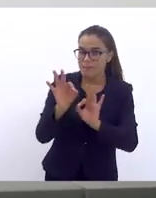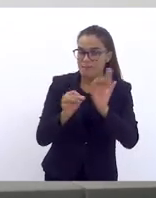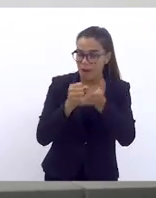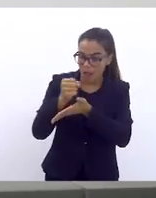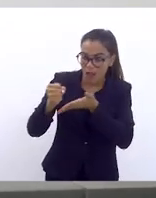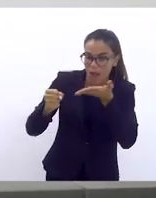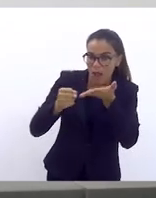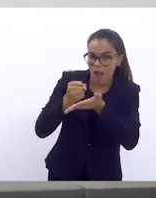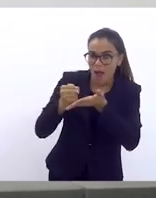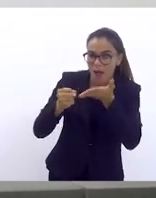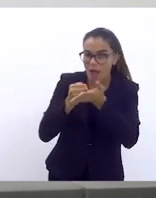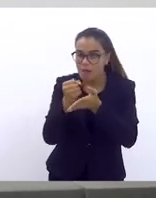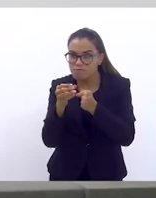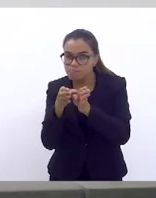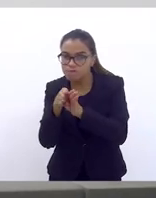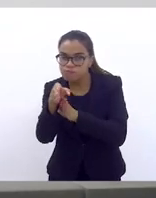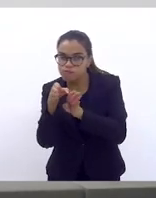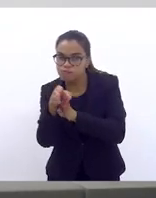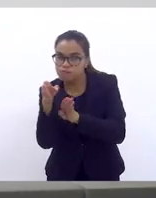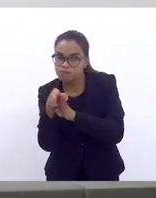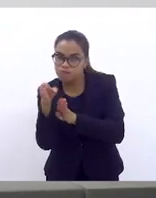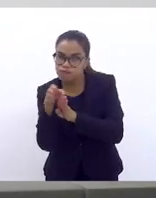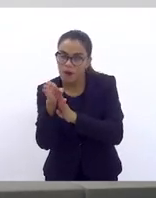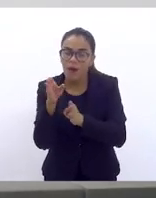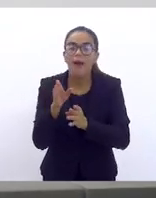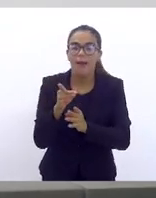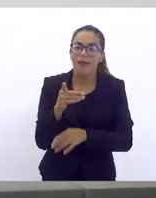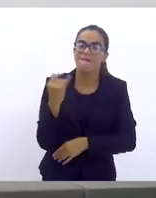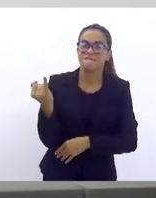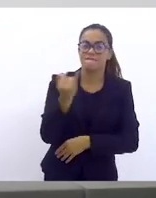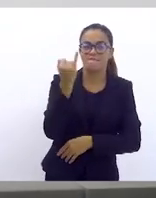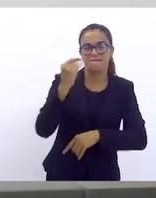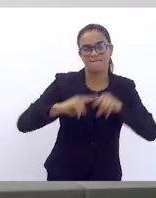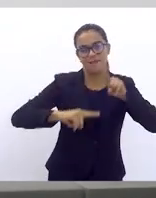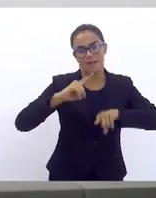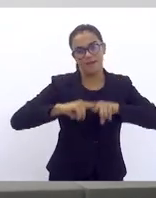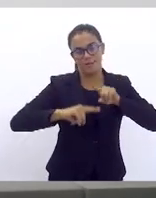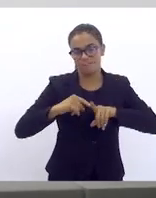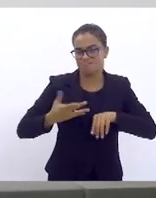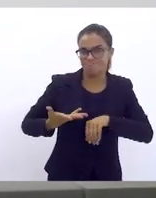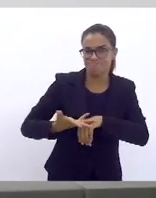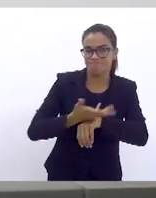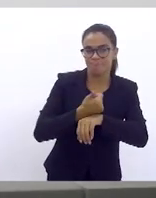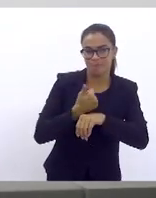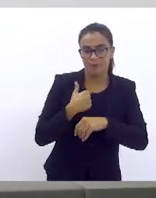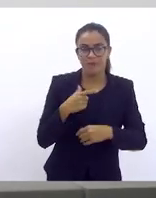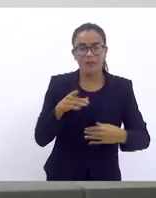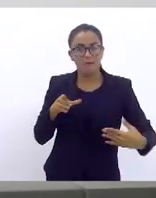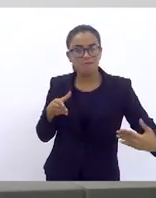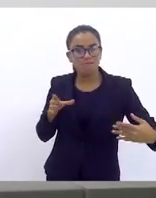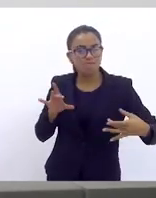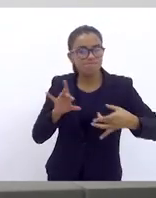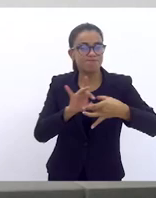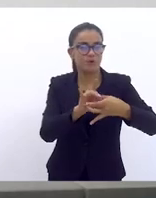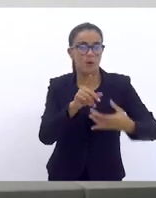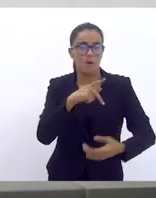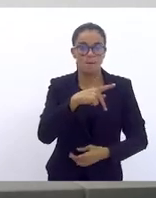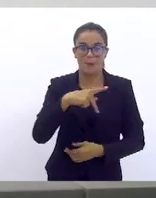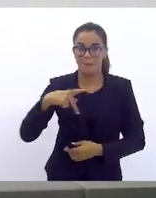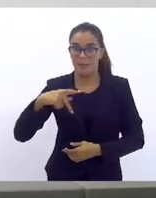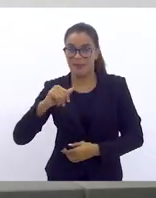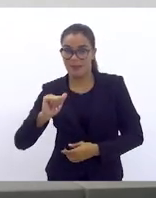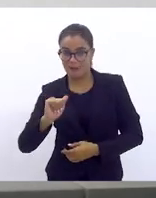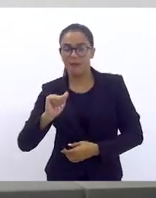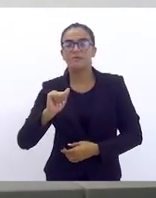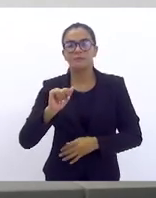e dar a direção é um instrumento valioso que tem uma relação Direta com PPA o PPA tá sendo